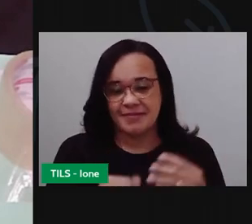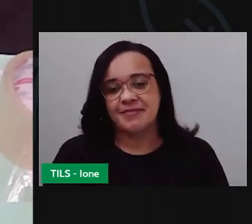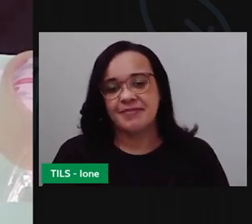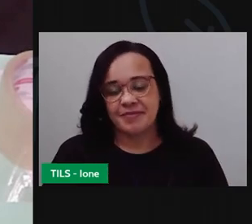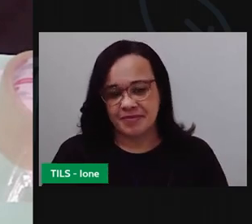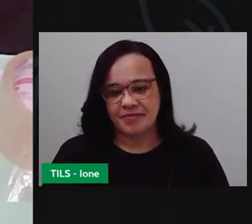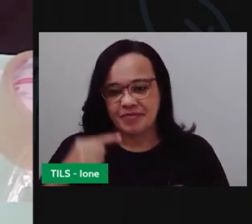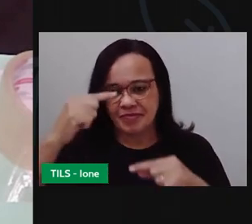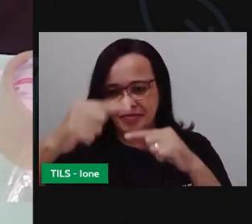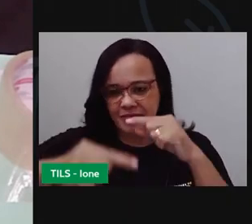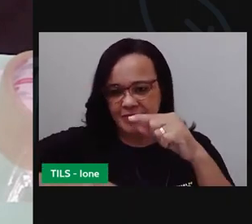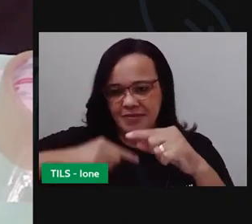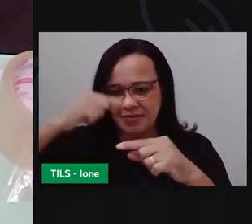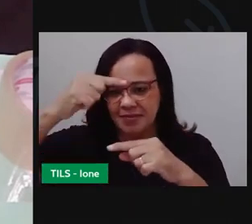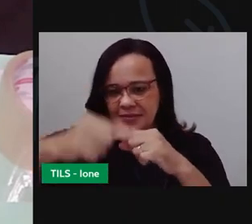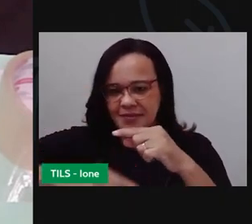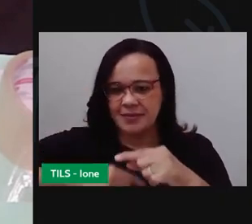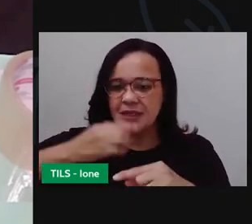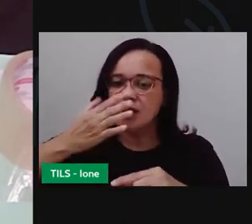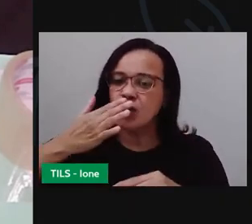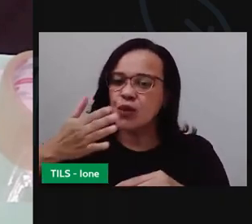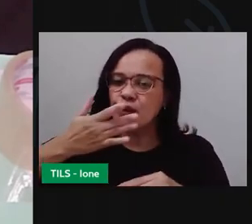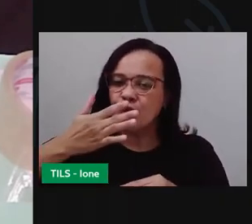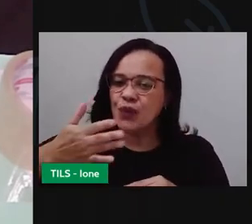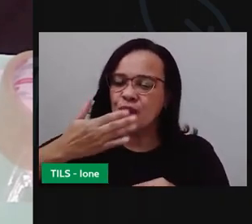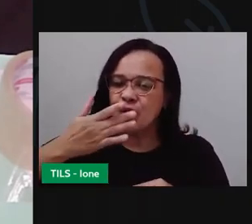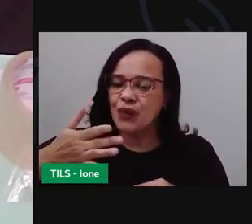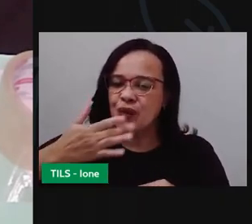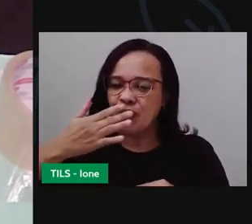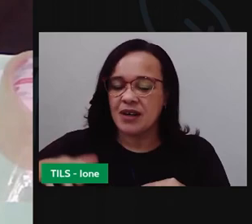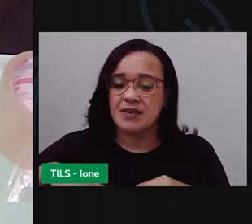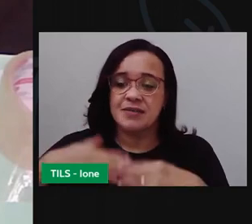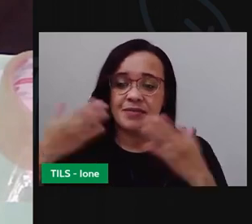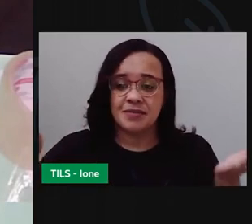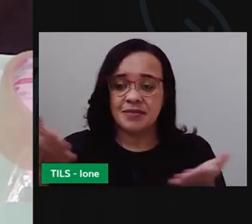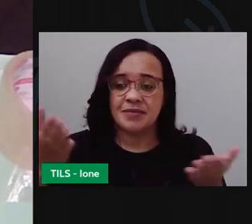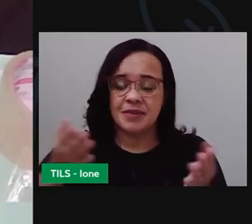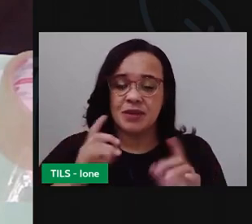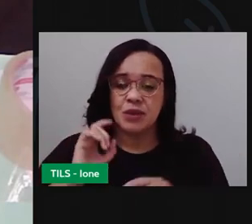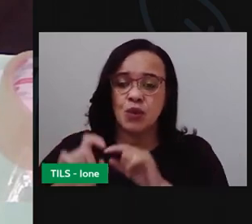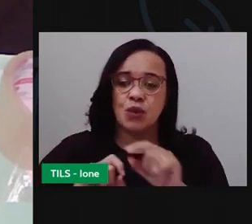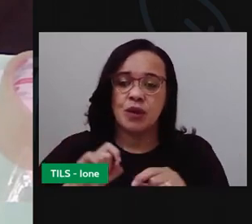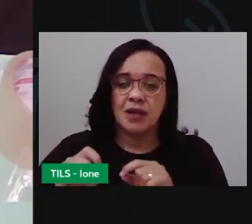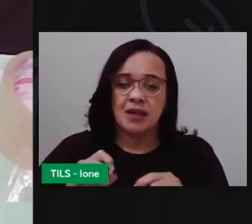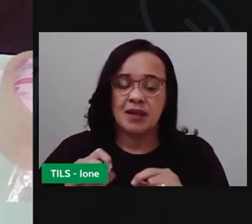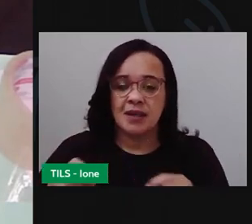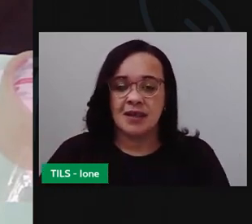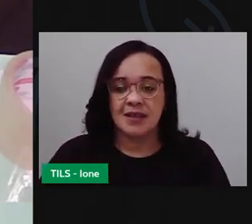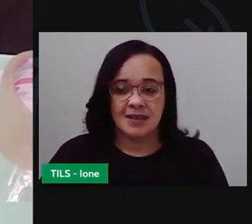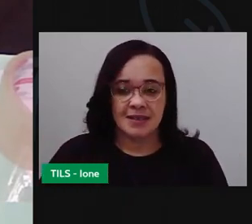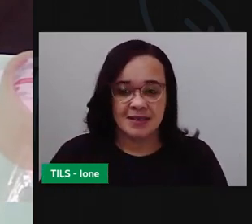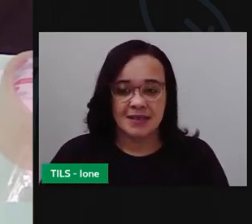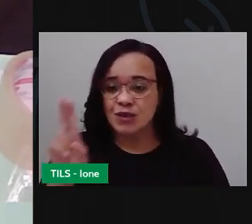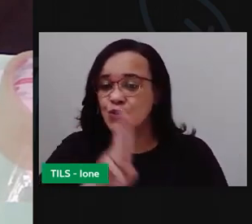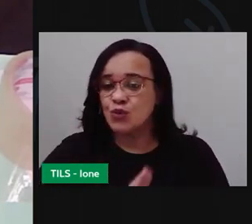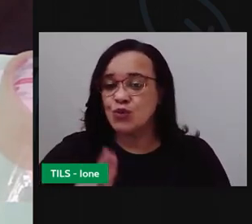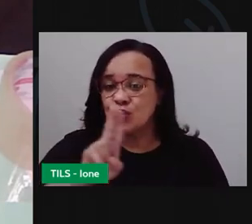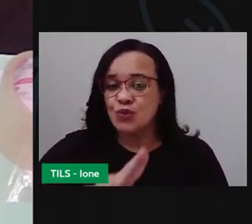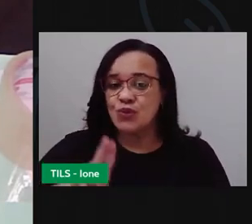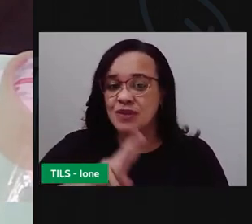envolvido com fitinhas coloridas. Agora, nós vamos usar esse